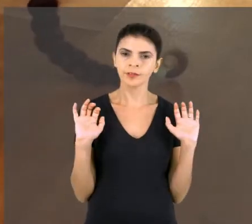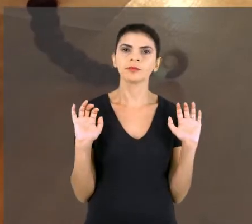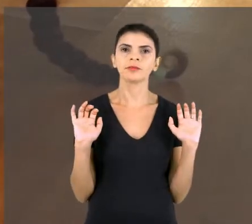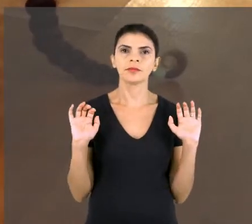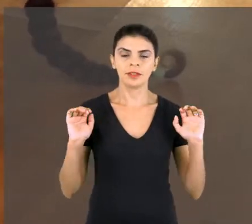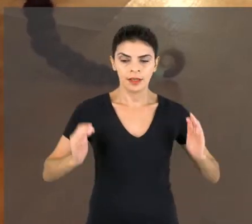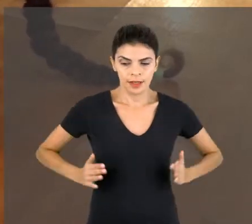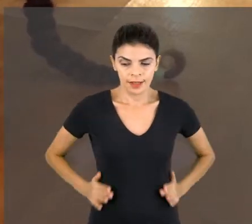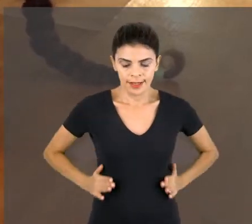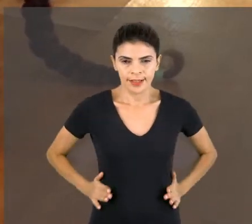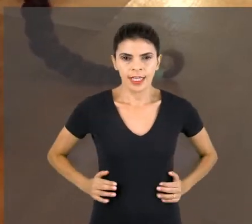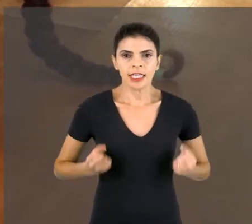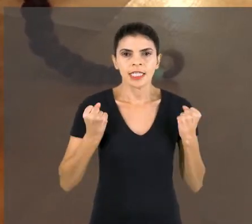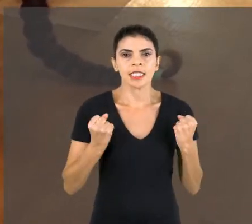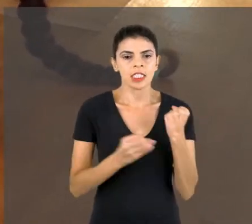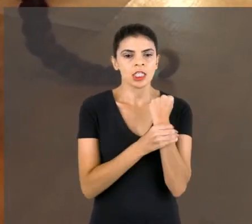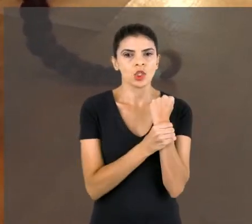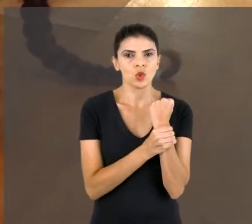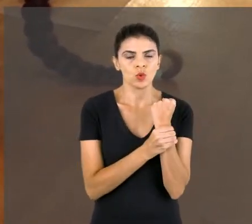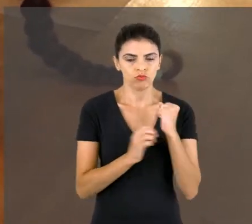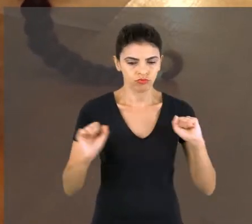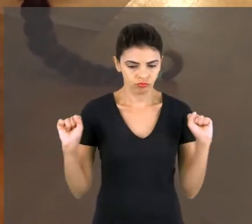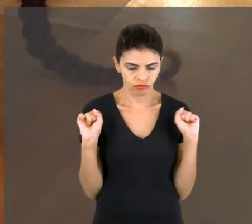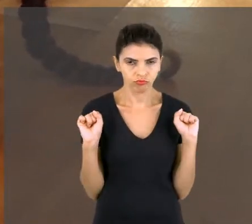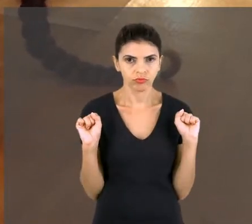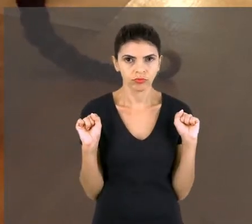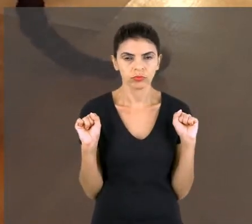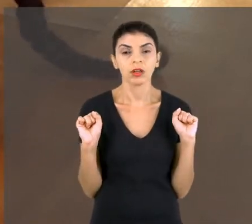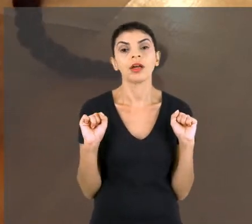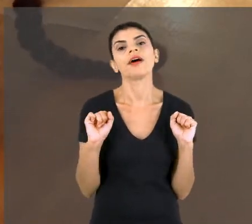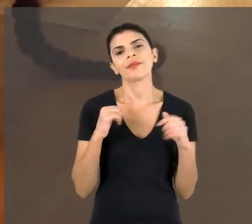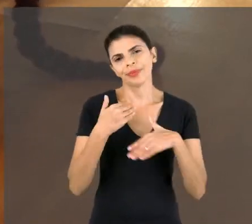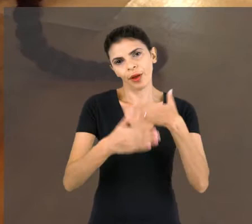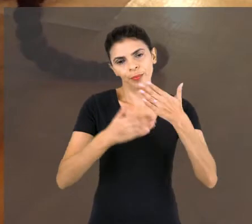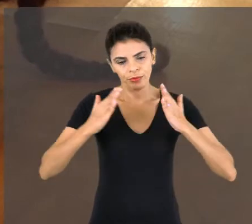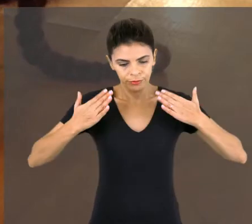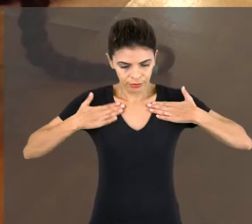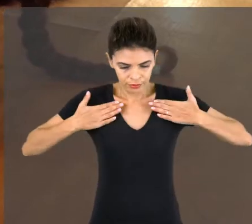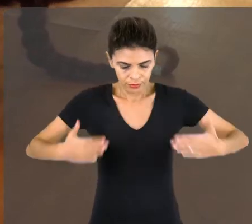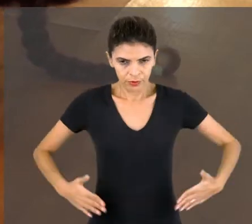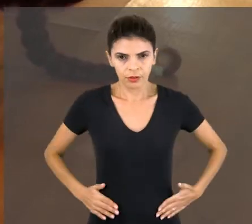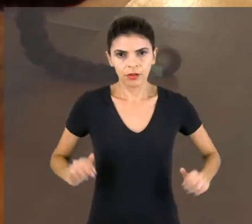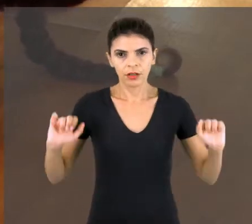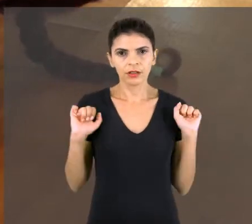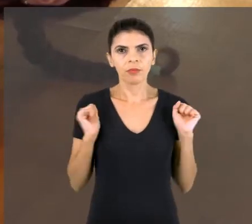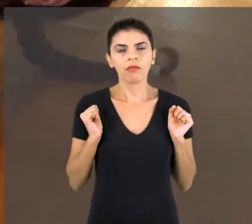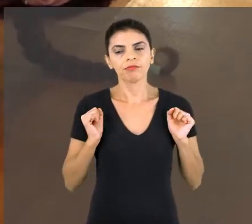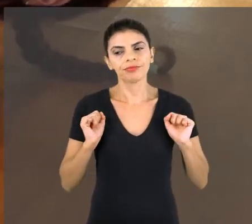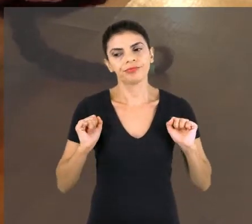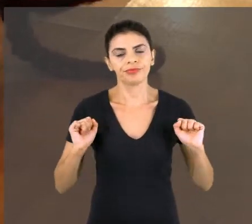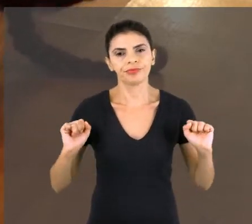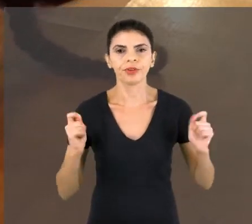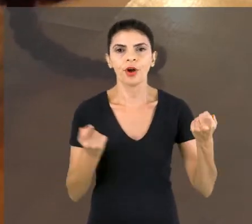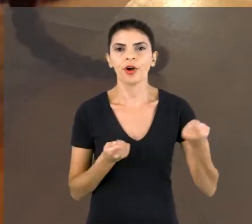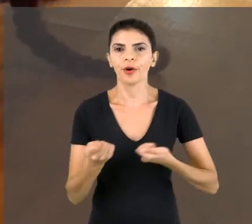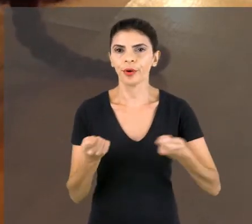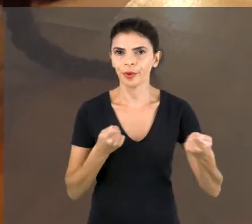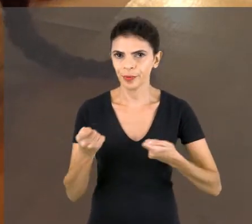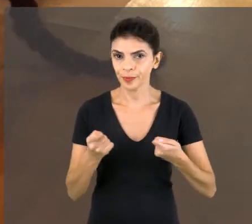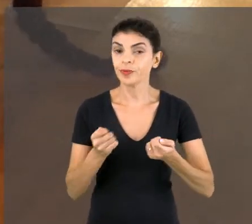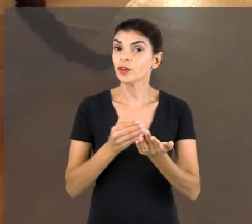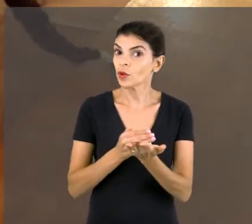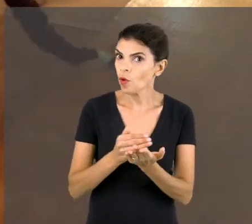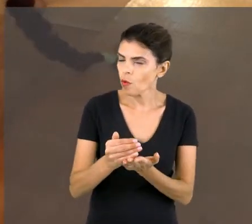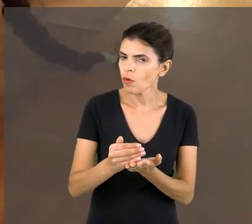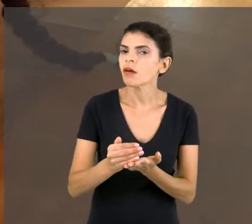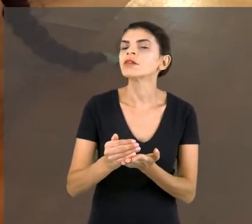aproxime o teu braço e o teu antebraço contra o teu tronco. E depois, claro, vai tornando essa força mais controlada.